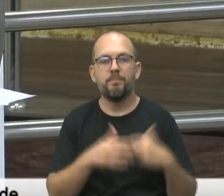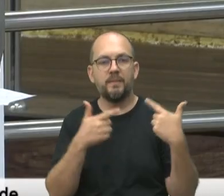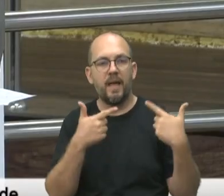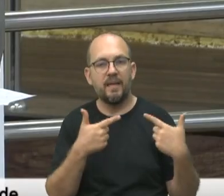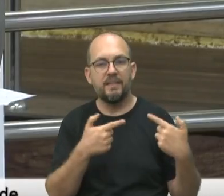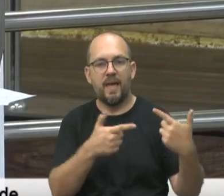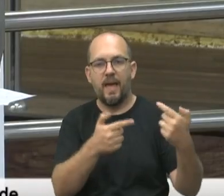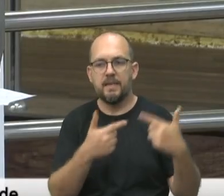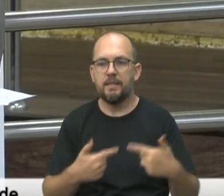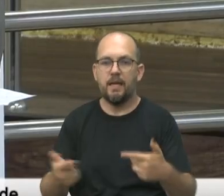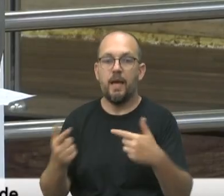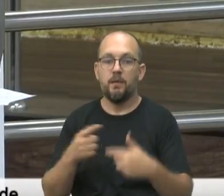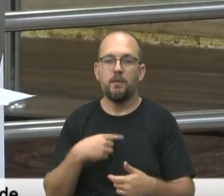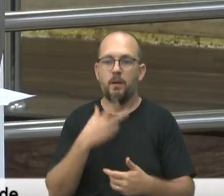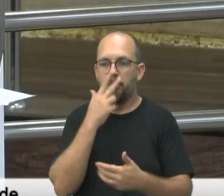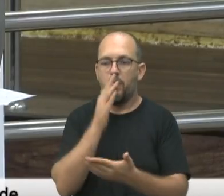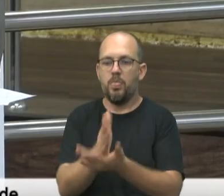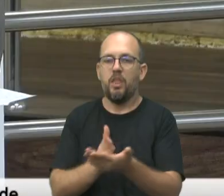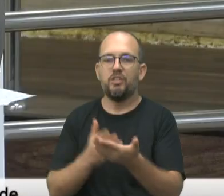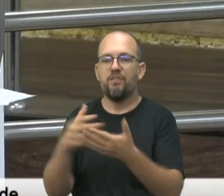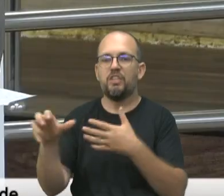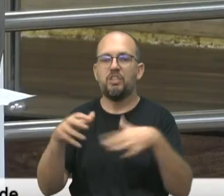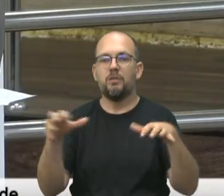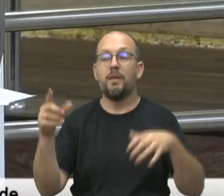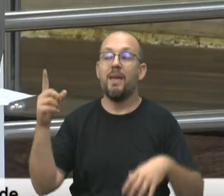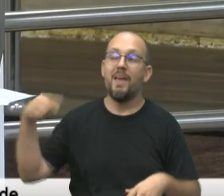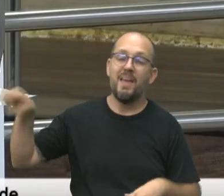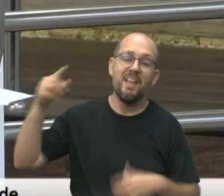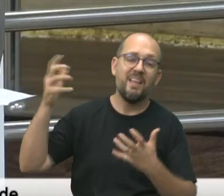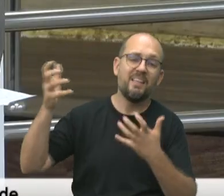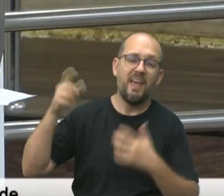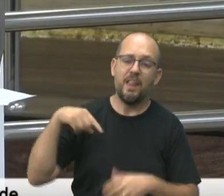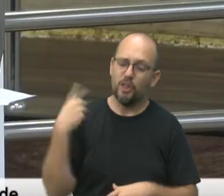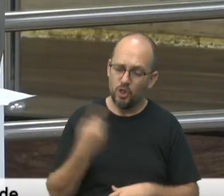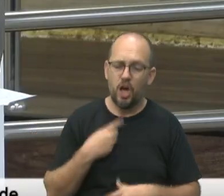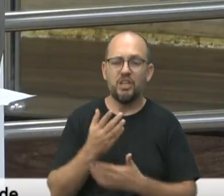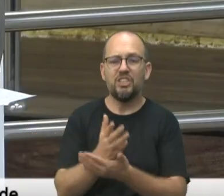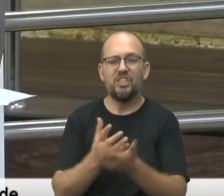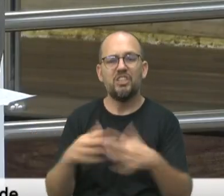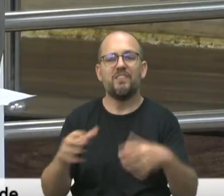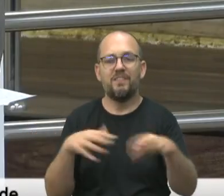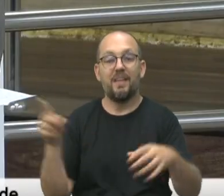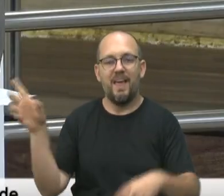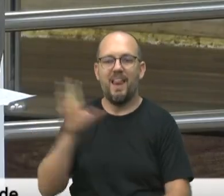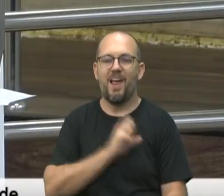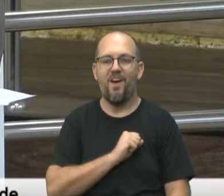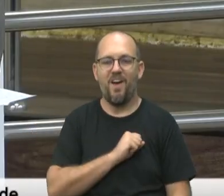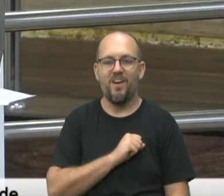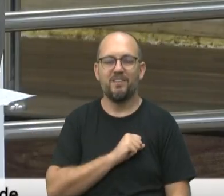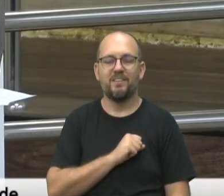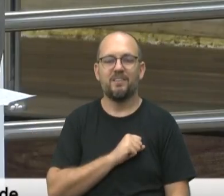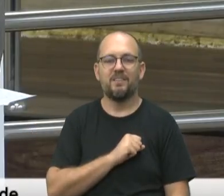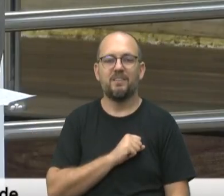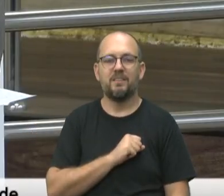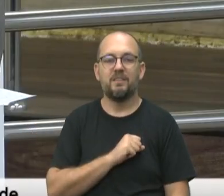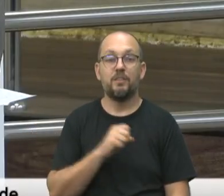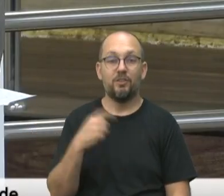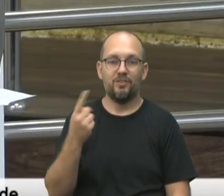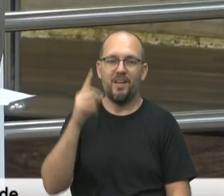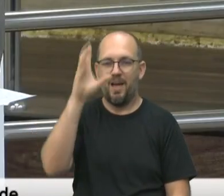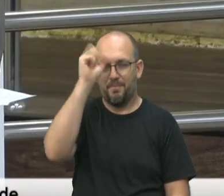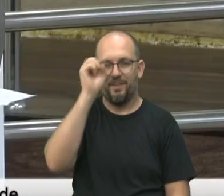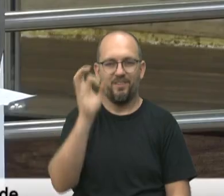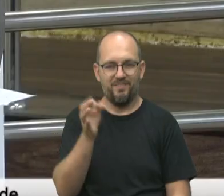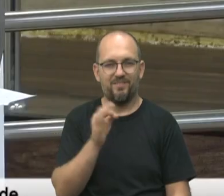contra todos que só nos divide. O que eles querem, Dani, é que a gente se divida. Eles adoram quando a gente passa a gente aprendeu, né,